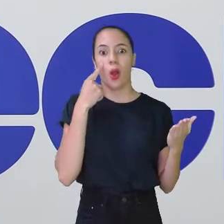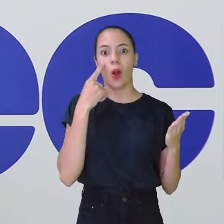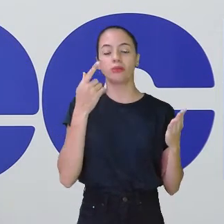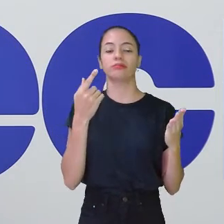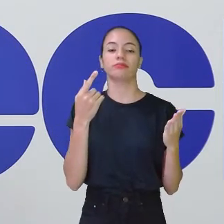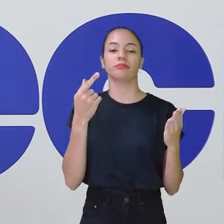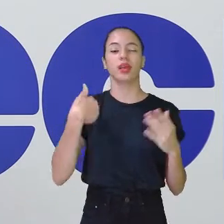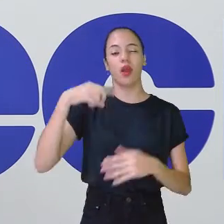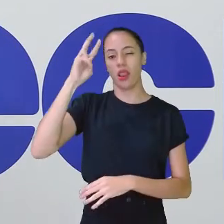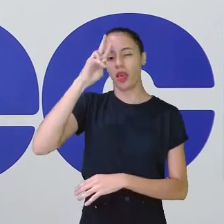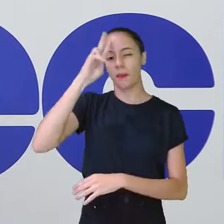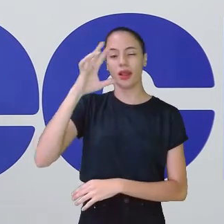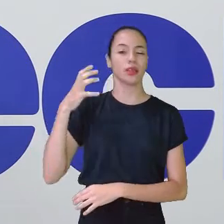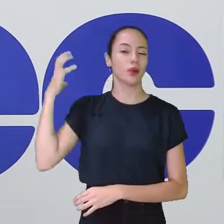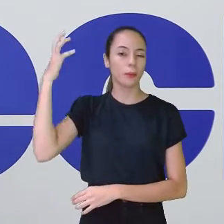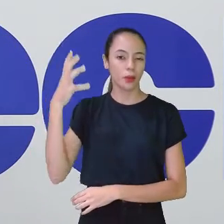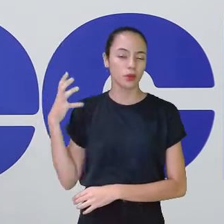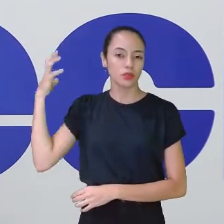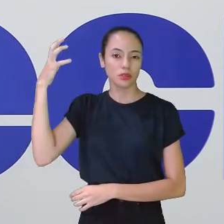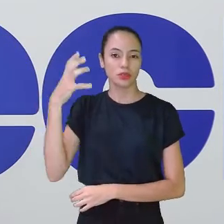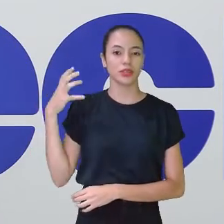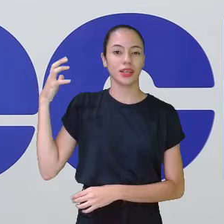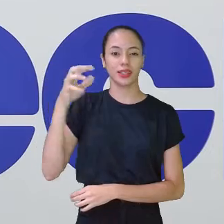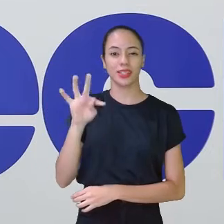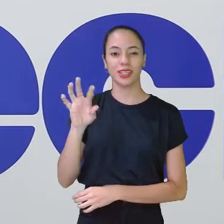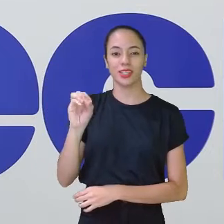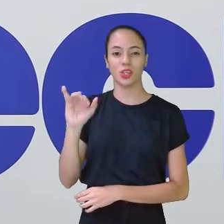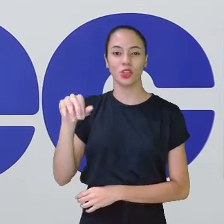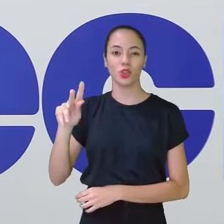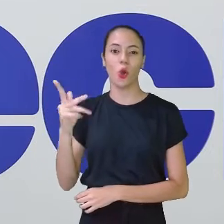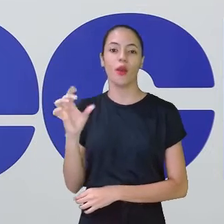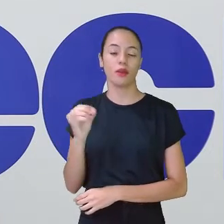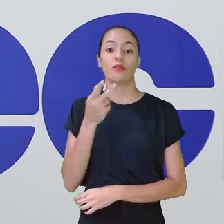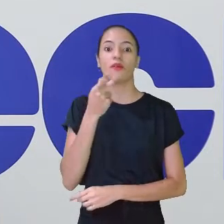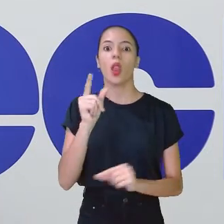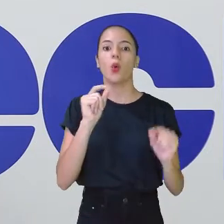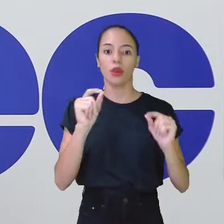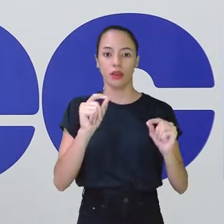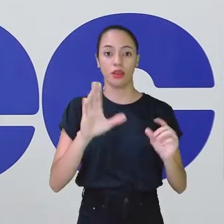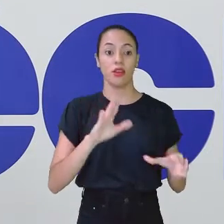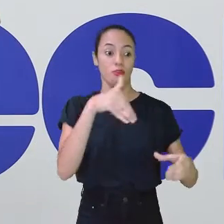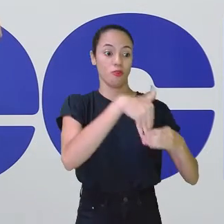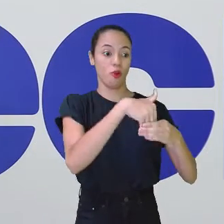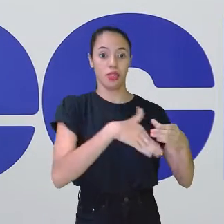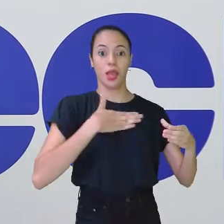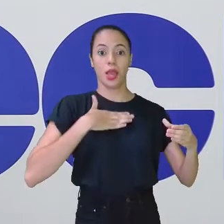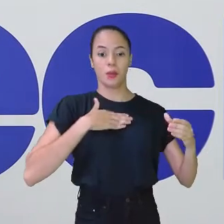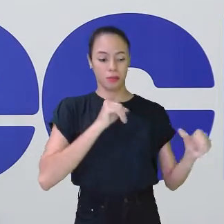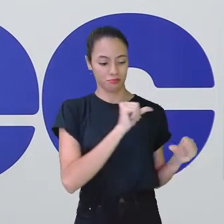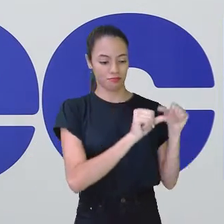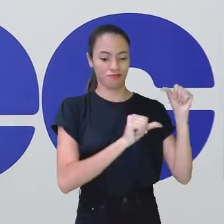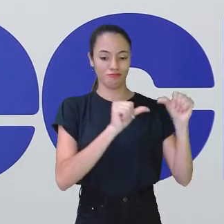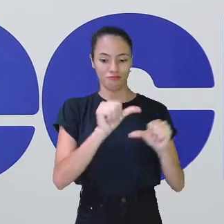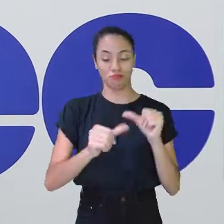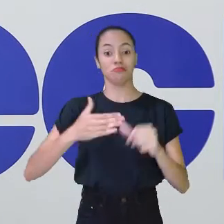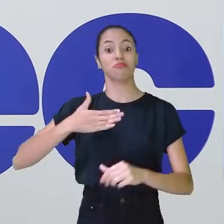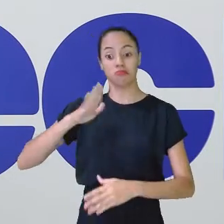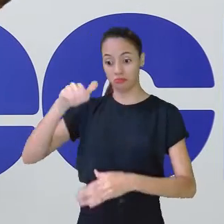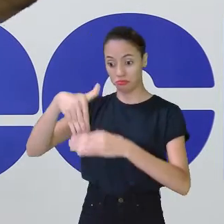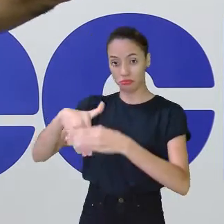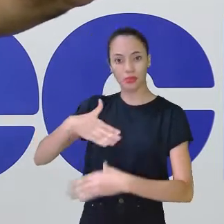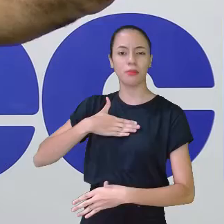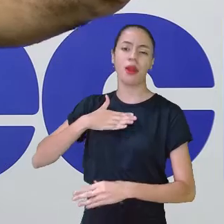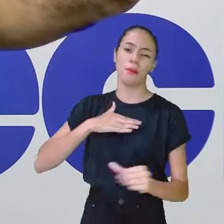dançando porque eu me lembrei da musicazinha lá de Toinho. Aí ela diz assim, ó, vote em mim para mudar, vote em mim